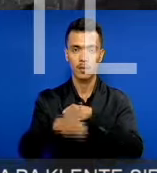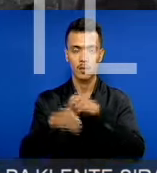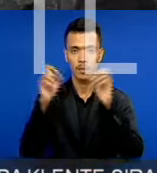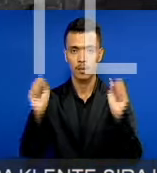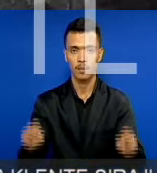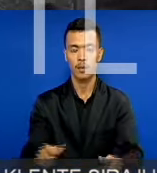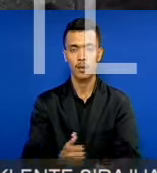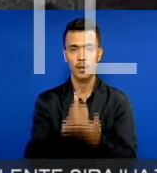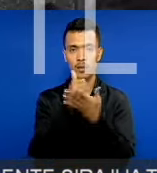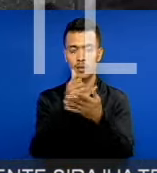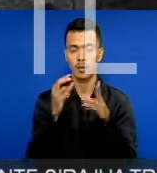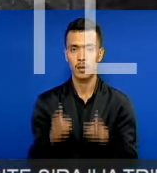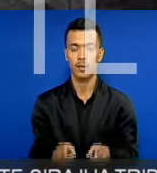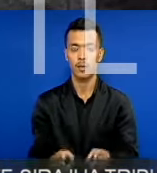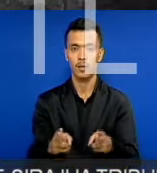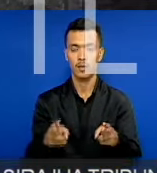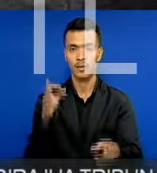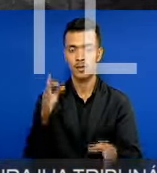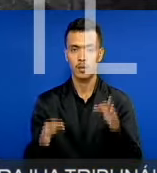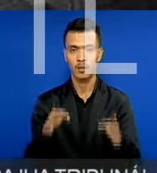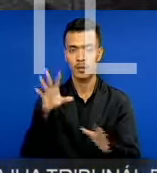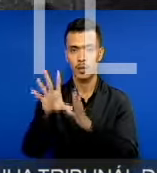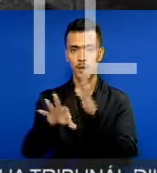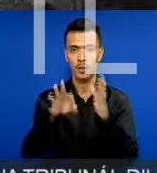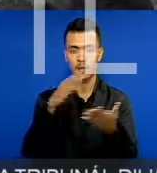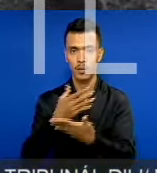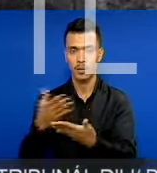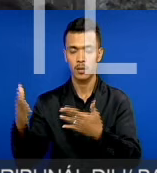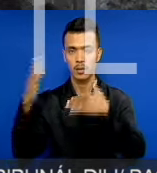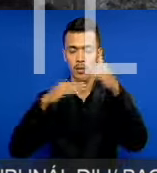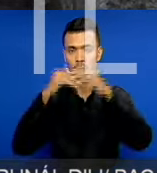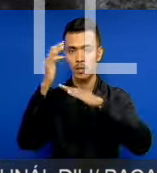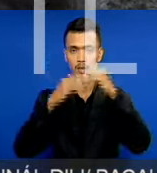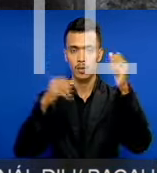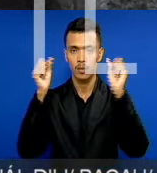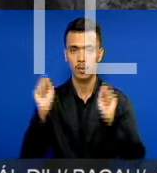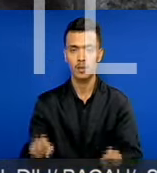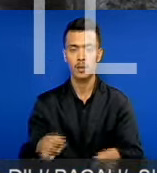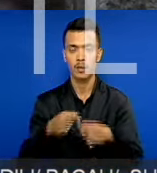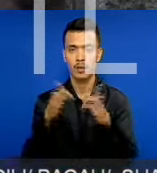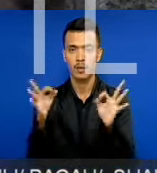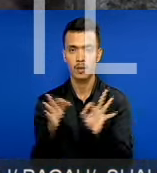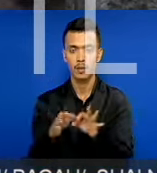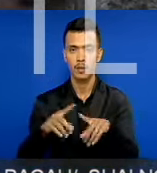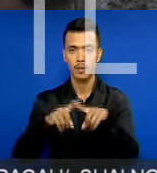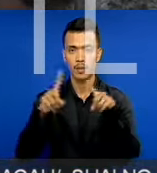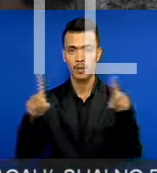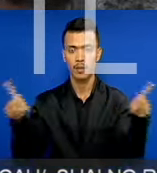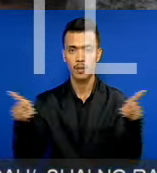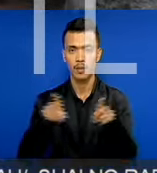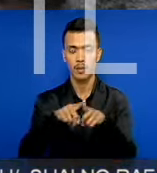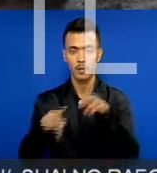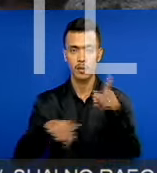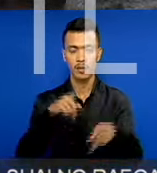tudo, a minha lais. Para a minha tana tem esse material, construção rumo, bele a dia. Mas bem, não dar a minha comunidade, am